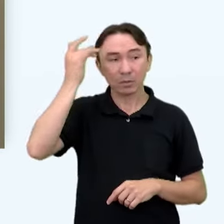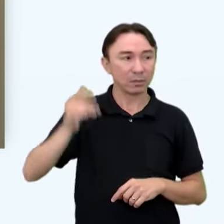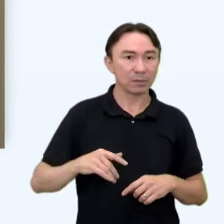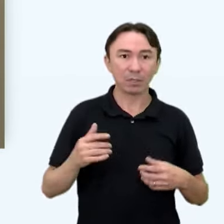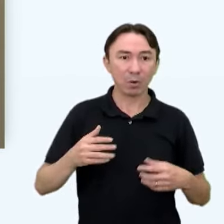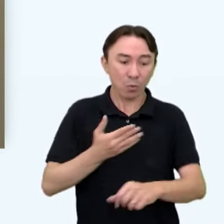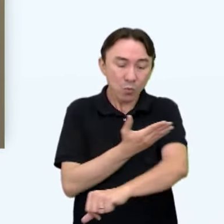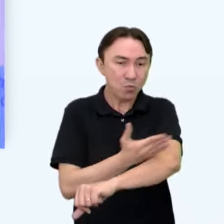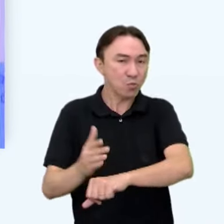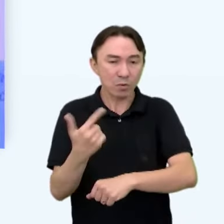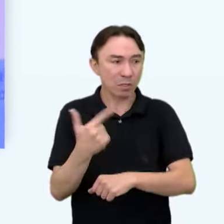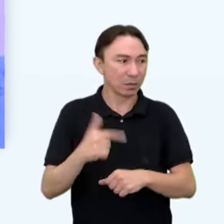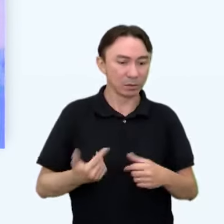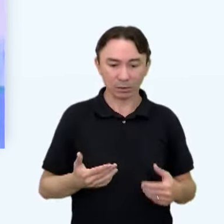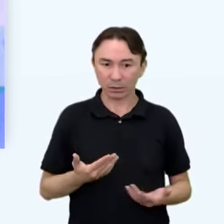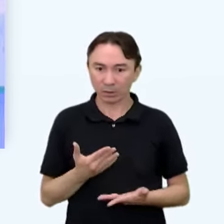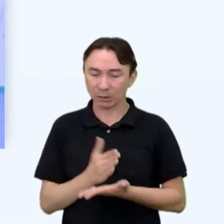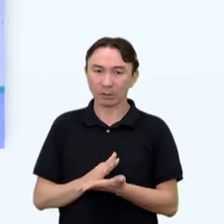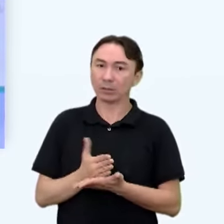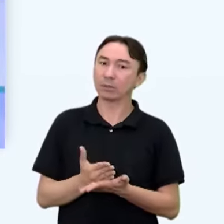acostumada a tremores de terra.